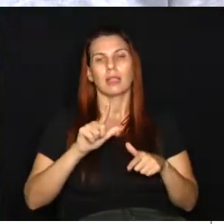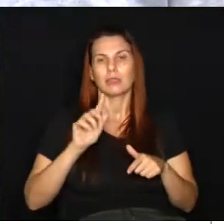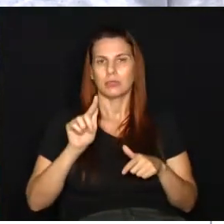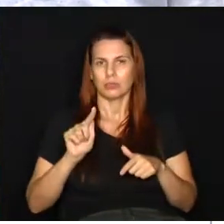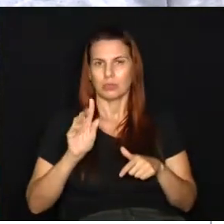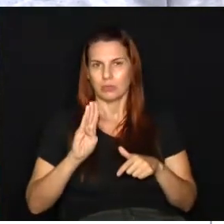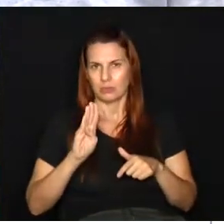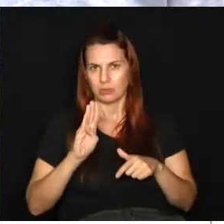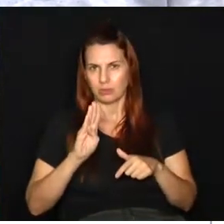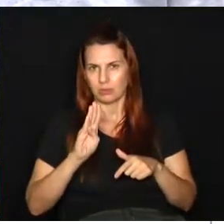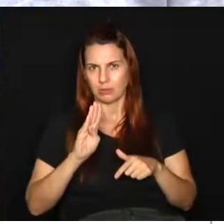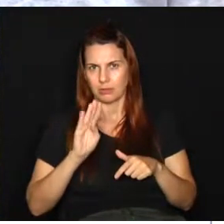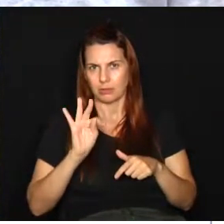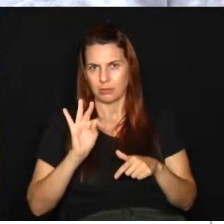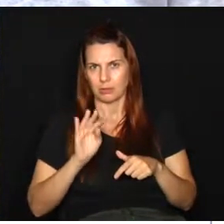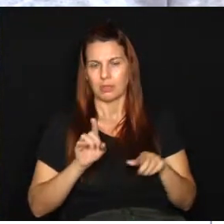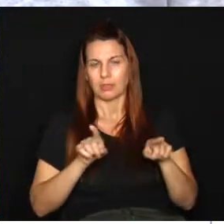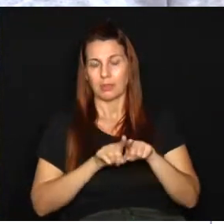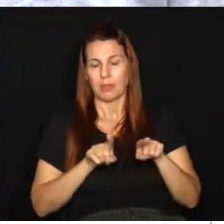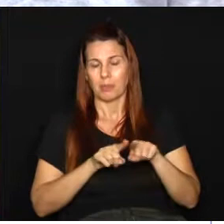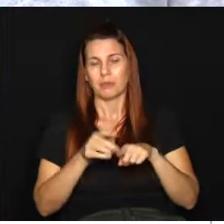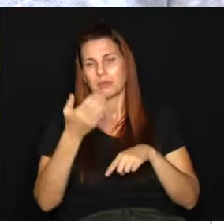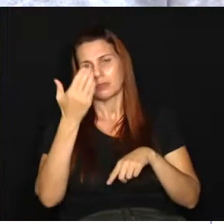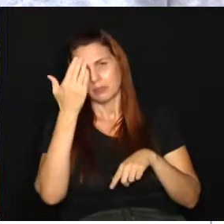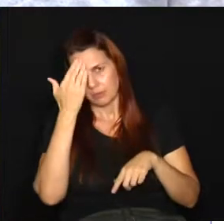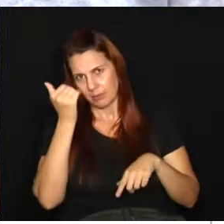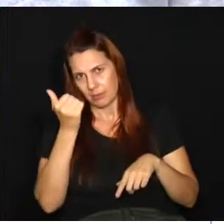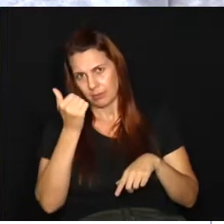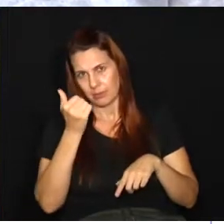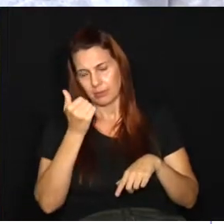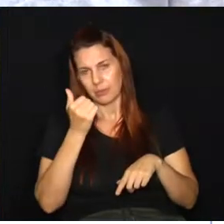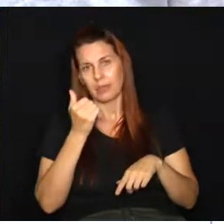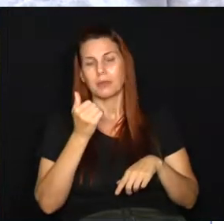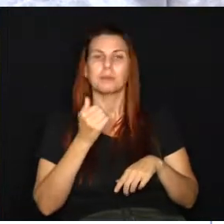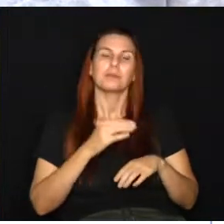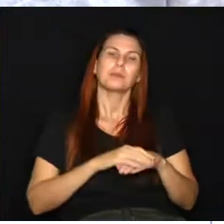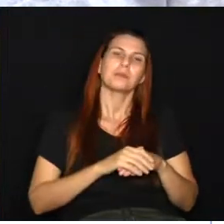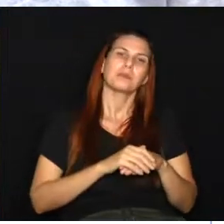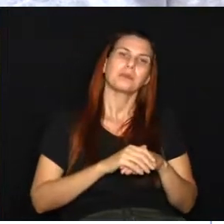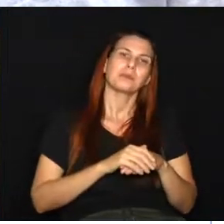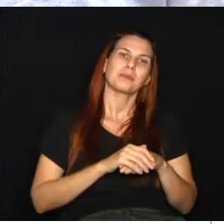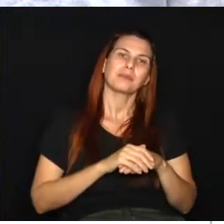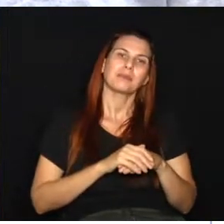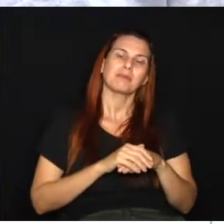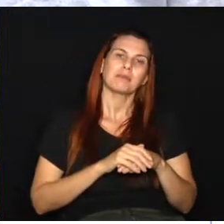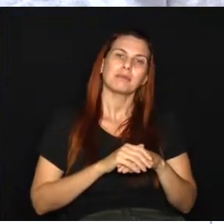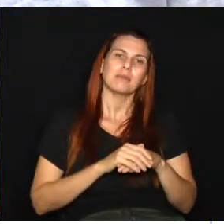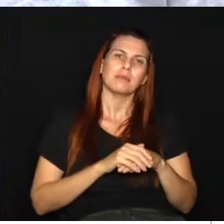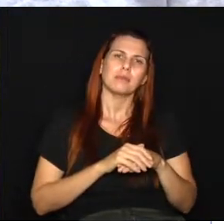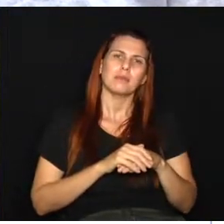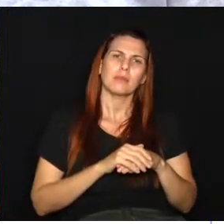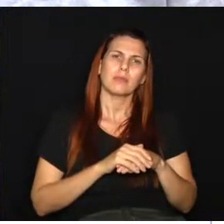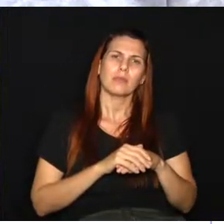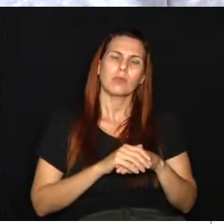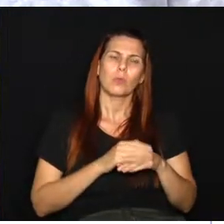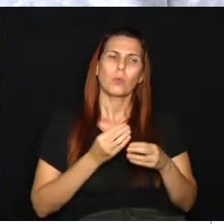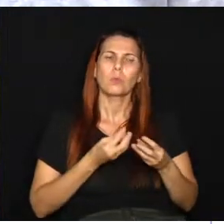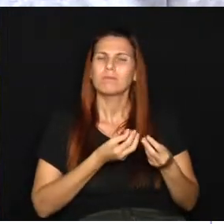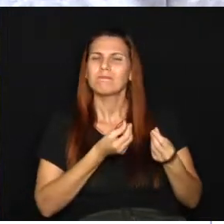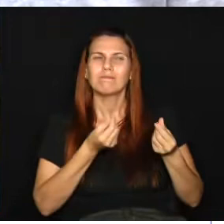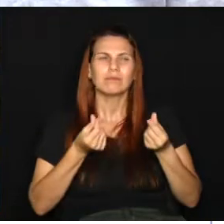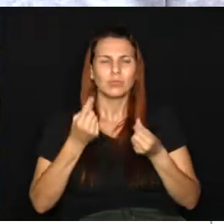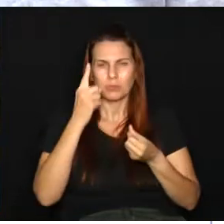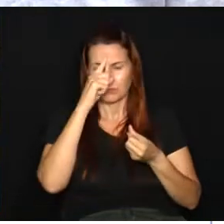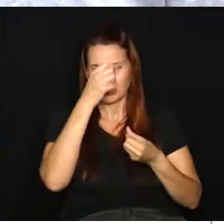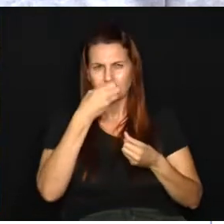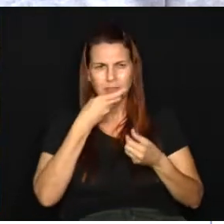a gente sabe também muito bem o quanto o capitalismo, é difícil falar em termos abstratos, assim, mas o quanto